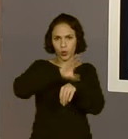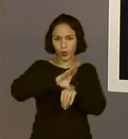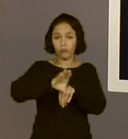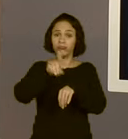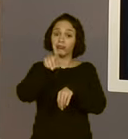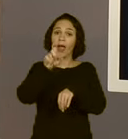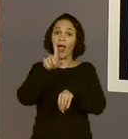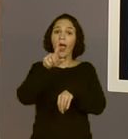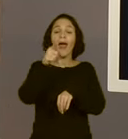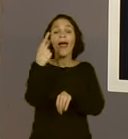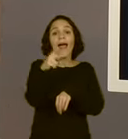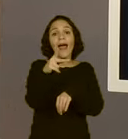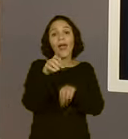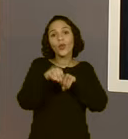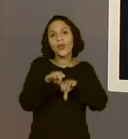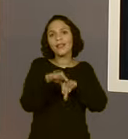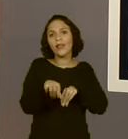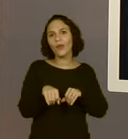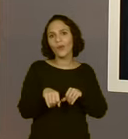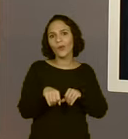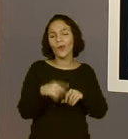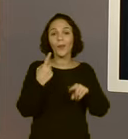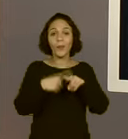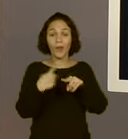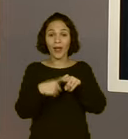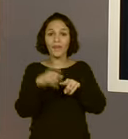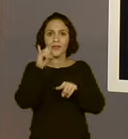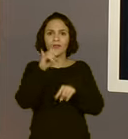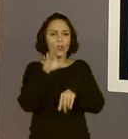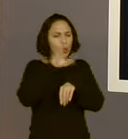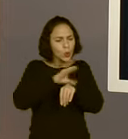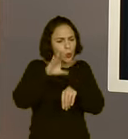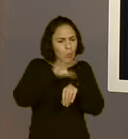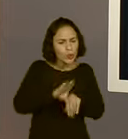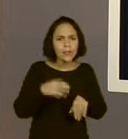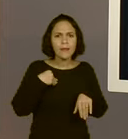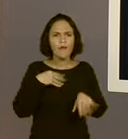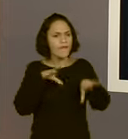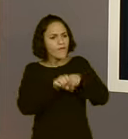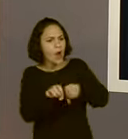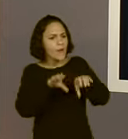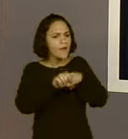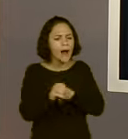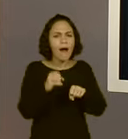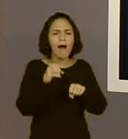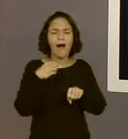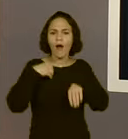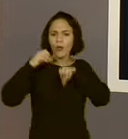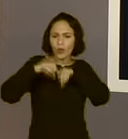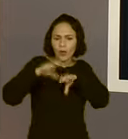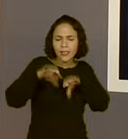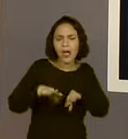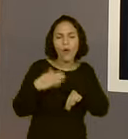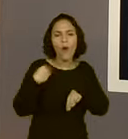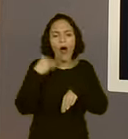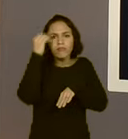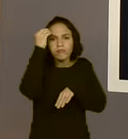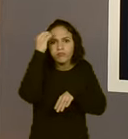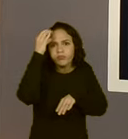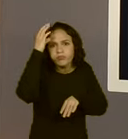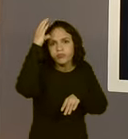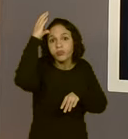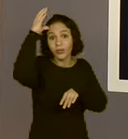poder realizar outros sonhos. Por quê? Quanto mais educação a gente tem, mais a gente tem